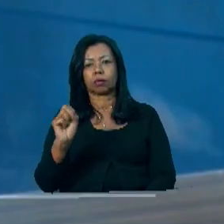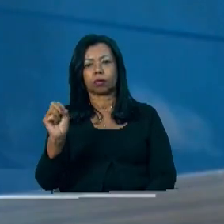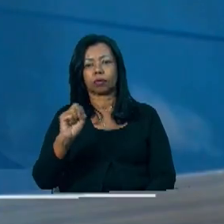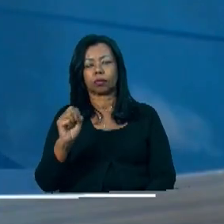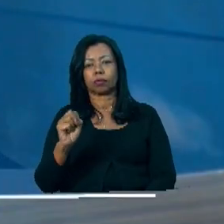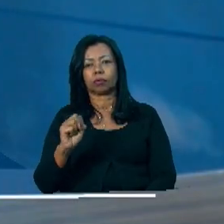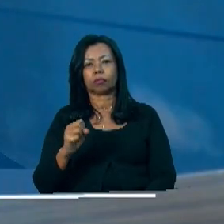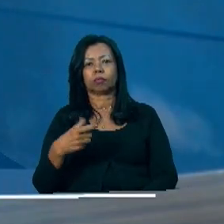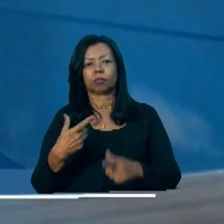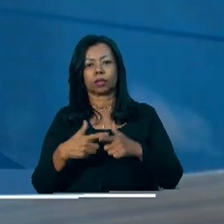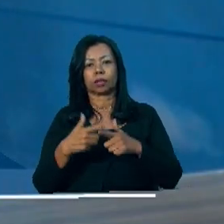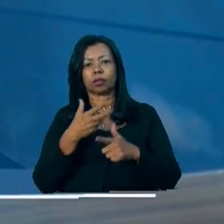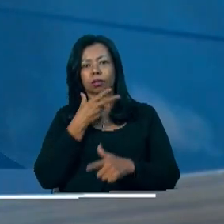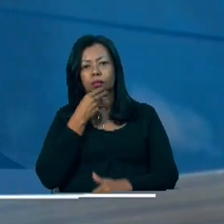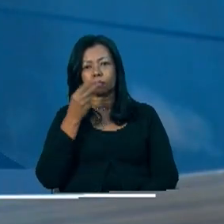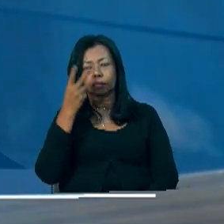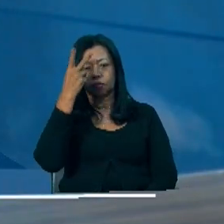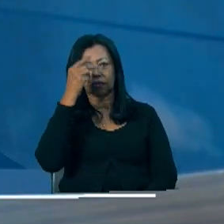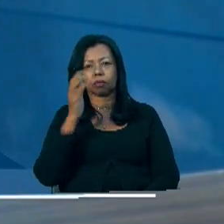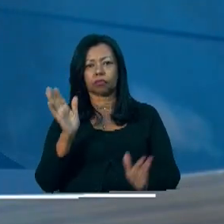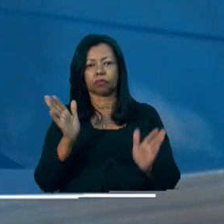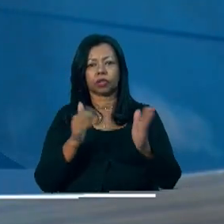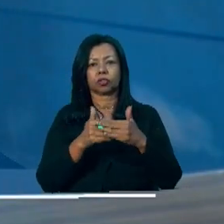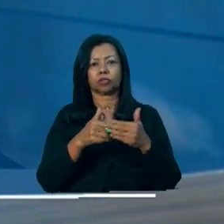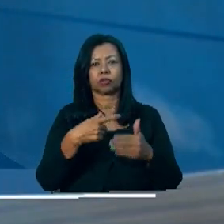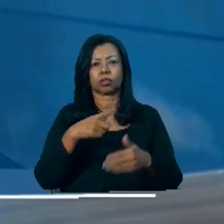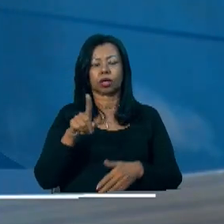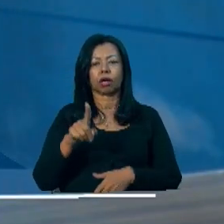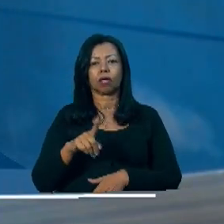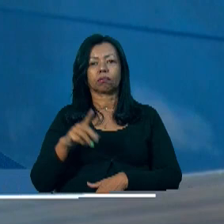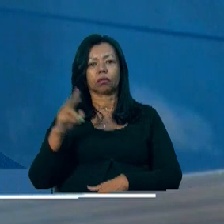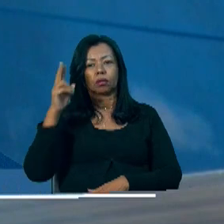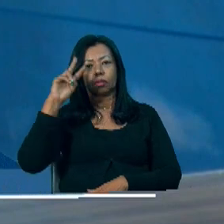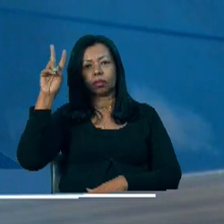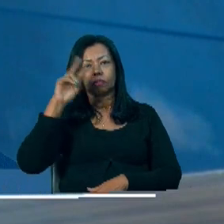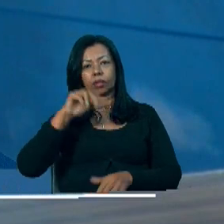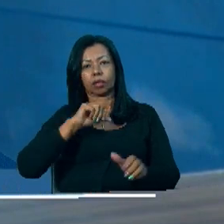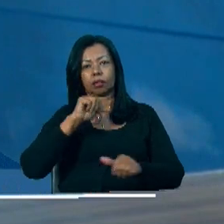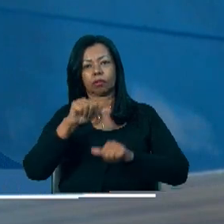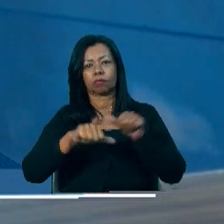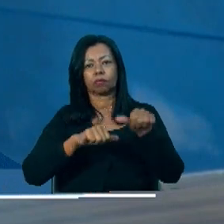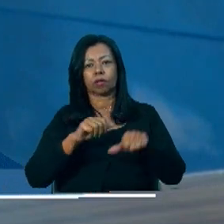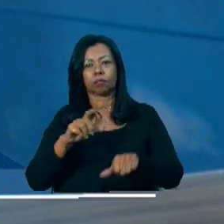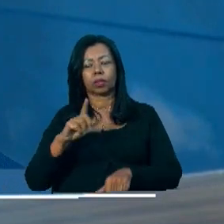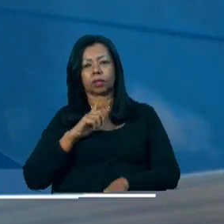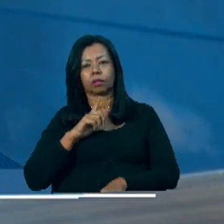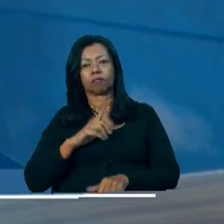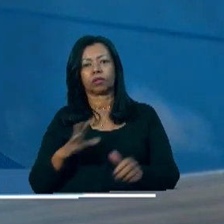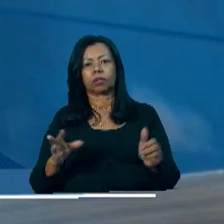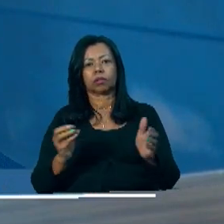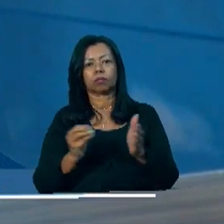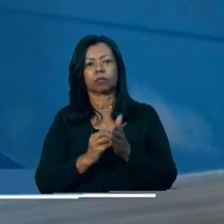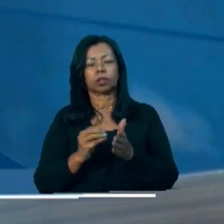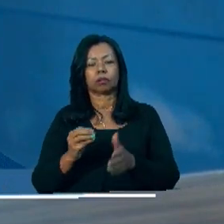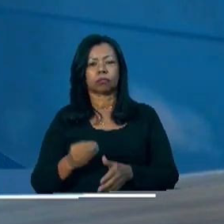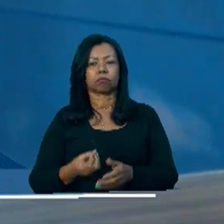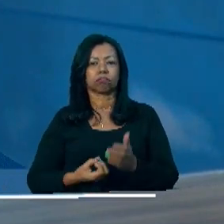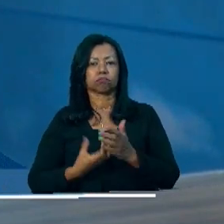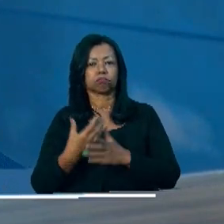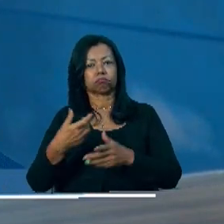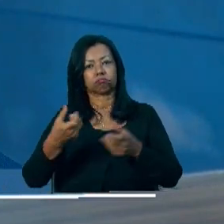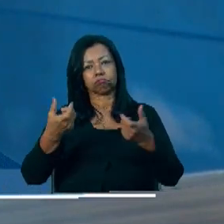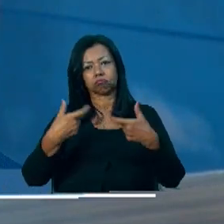contra o projeto de lei de número 752 de 2021 que tramita na lesp e que prevê o aumento